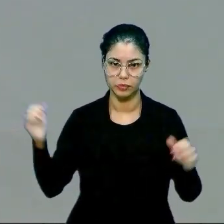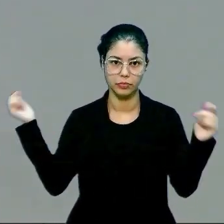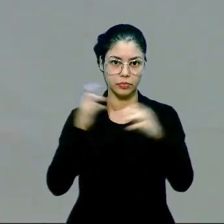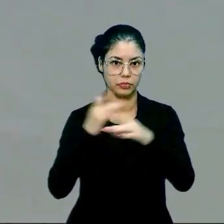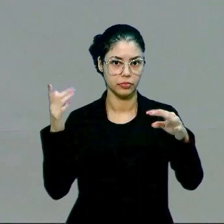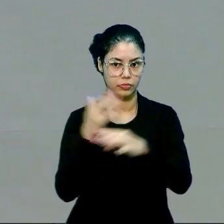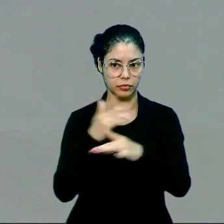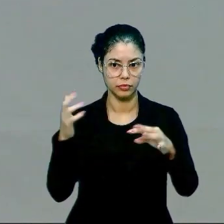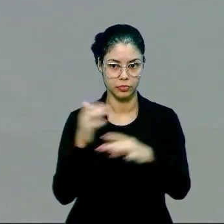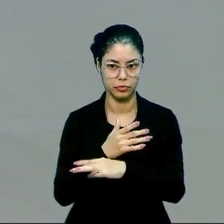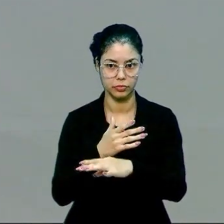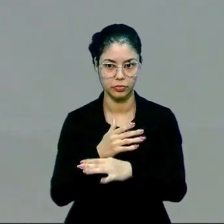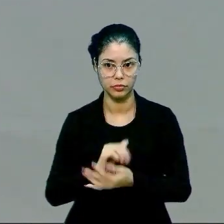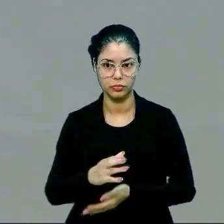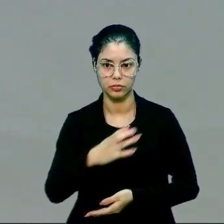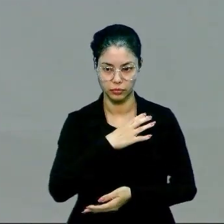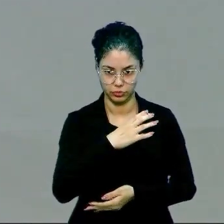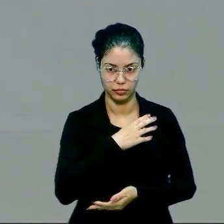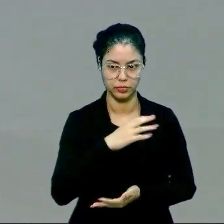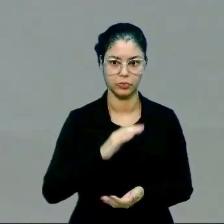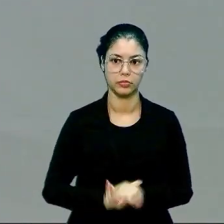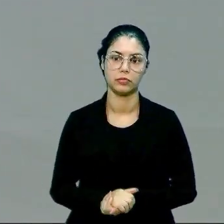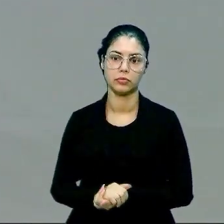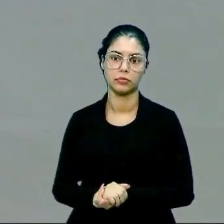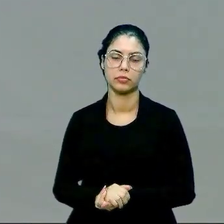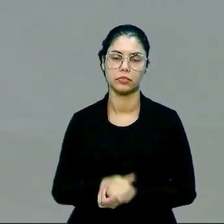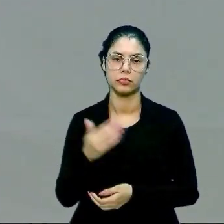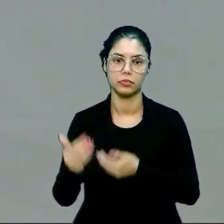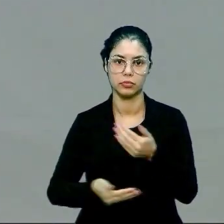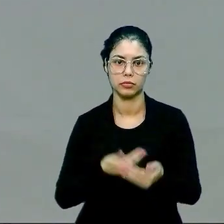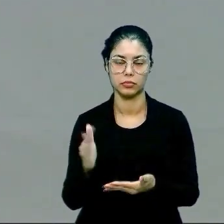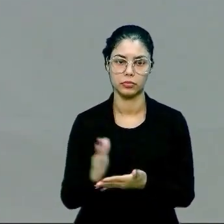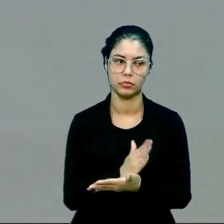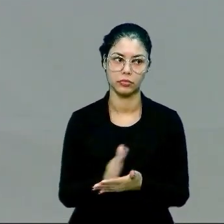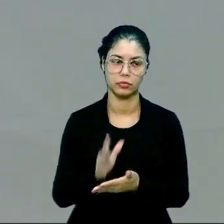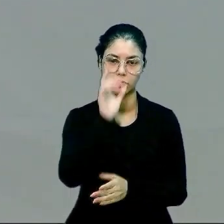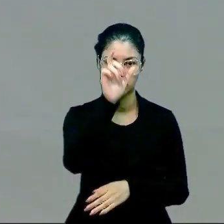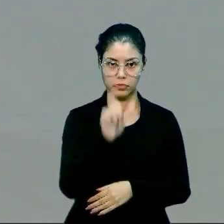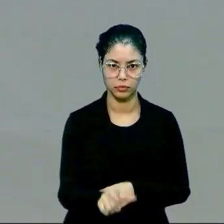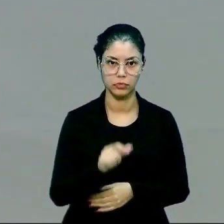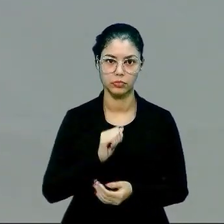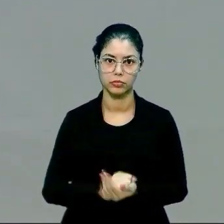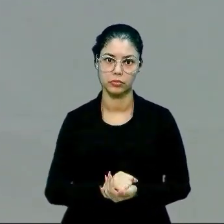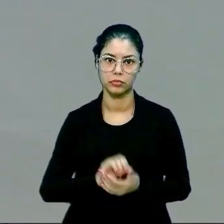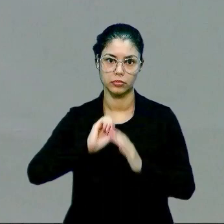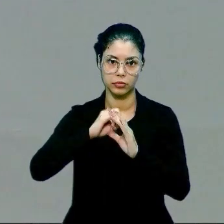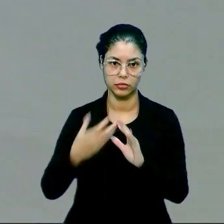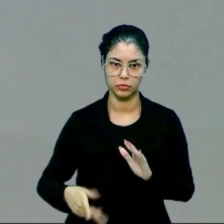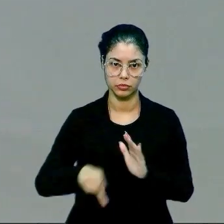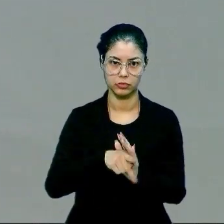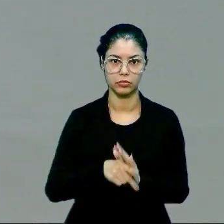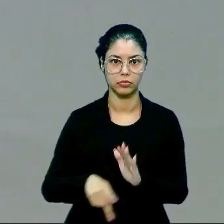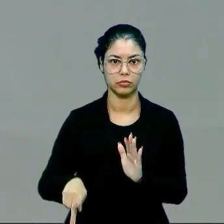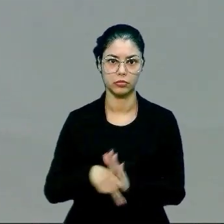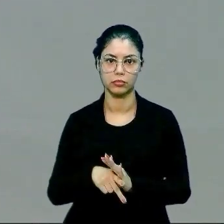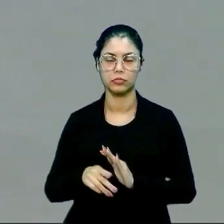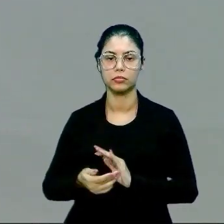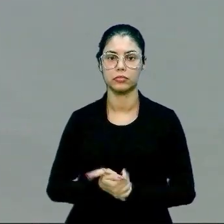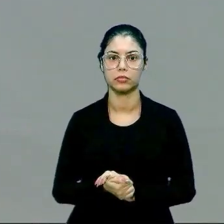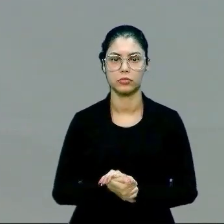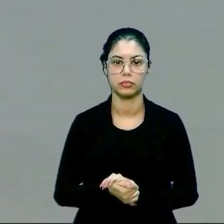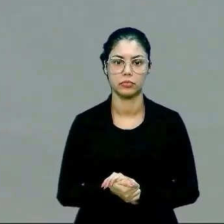centros urbanos, e ali retrata como se desenvolve a vida de alguns personagens ali com características